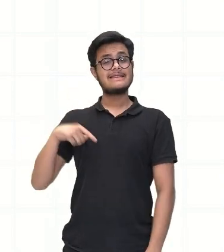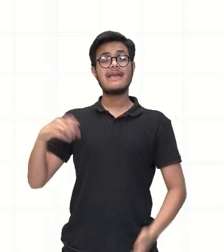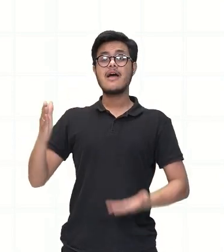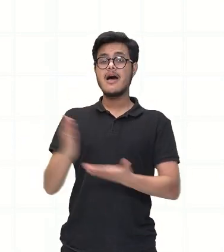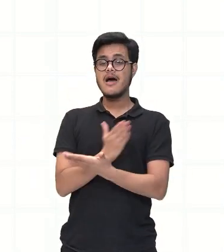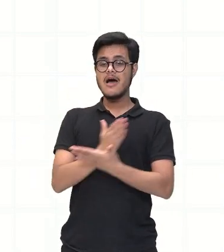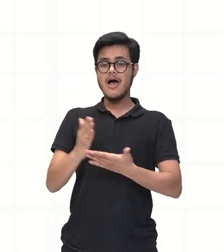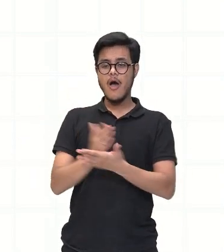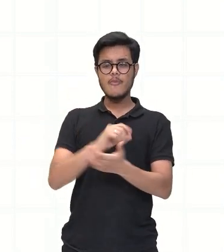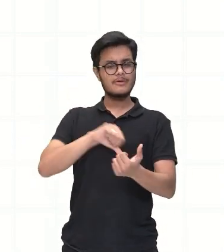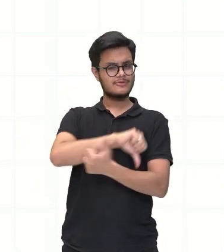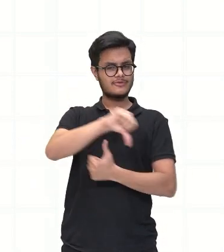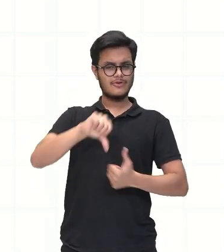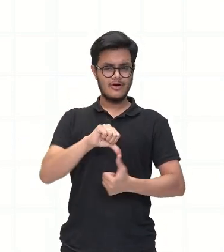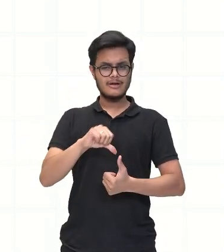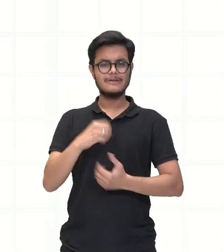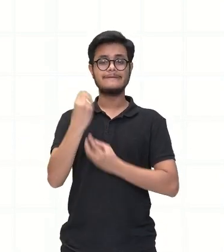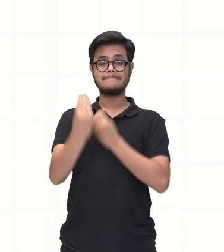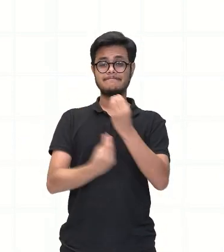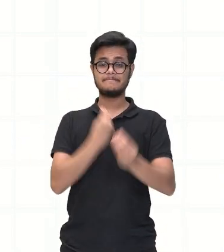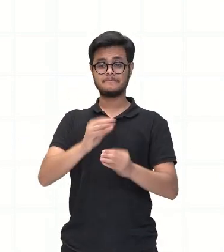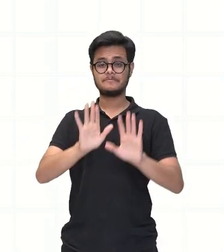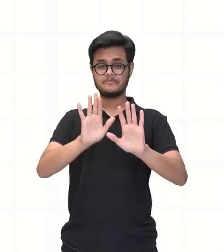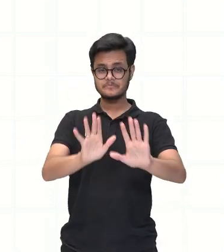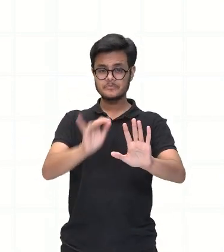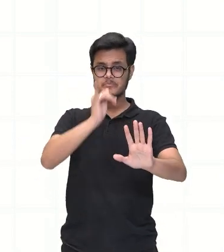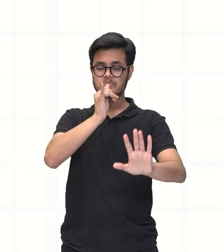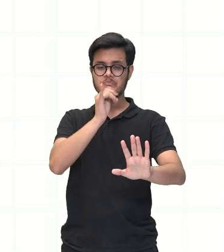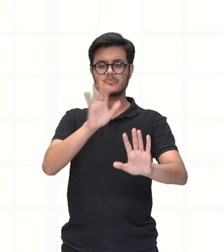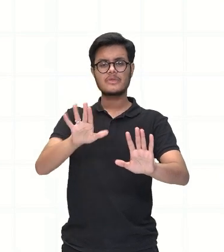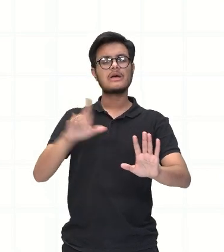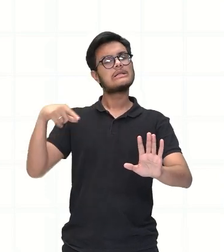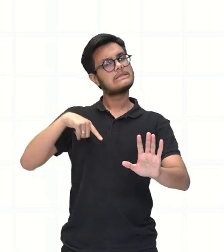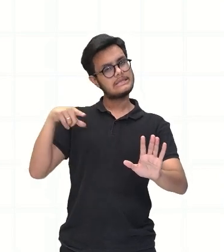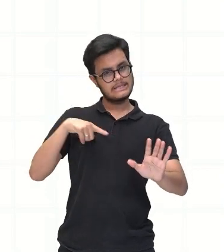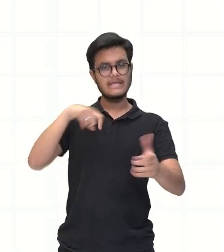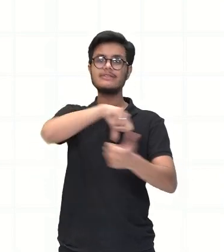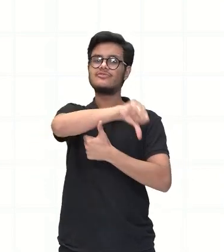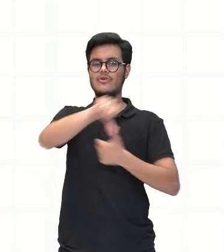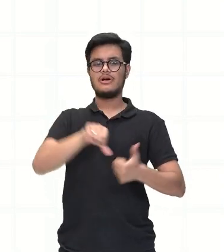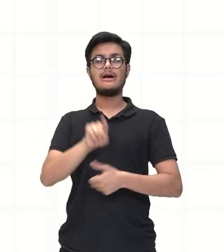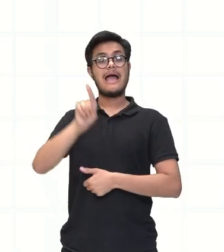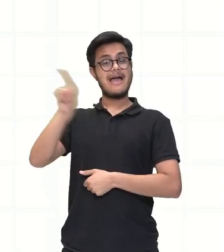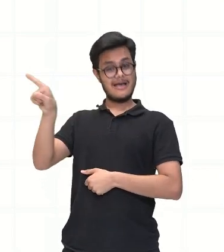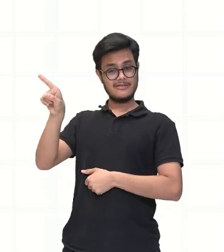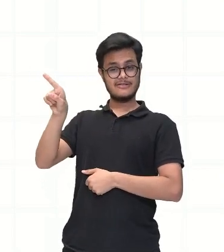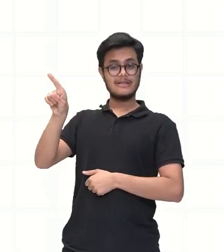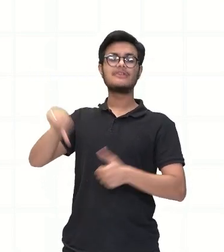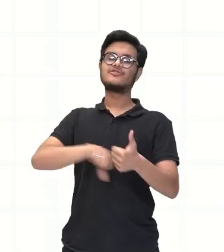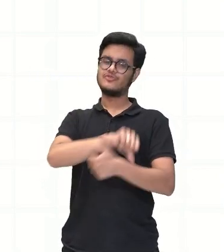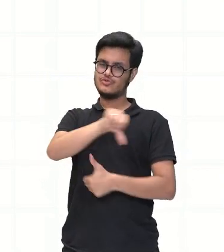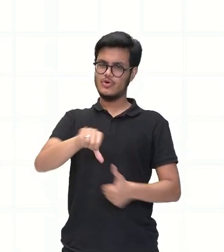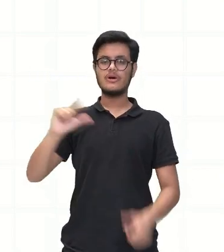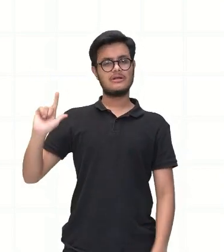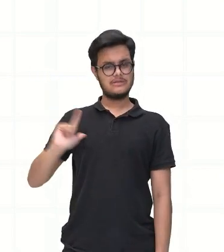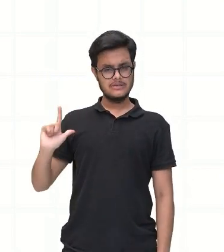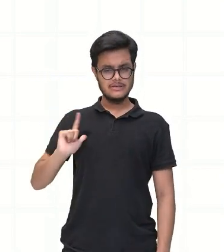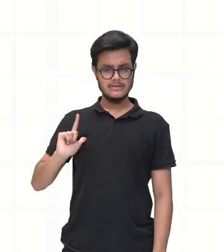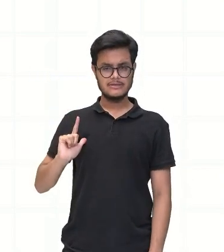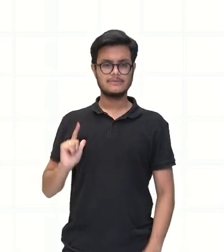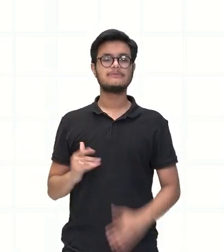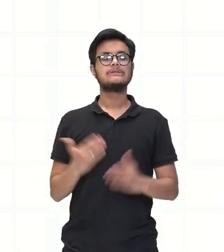alguma modificação. Nesse caso aqui, elas vão sofrer modificações, ok? Ou